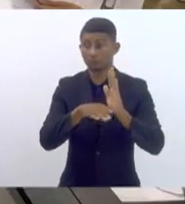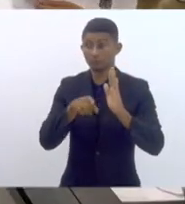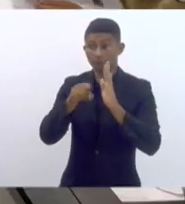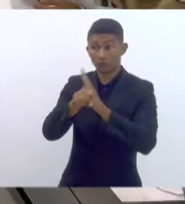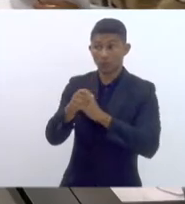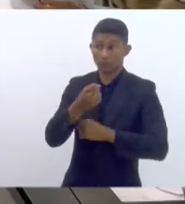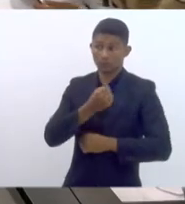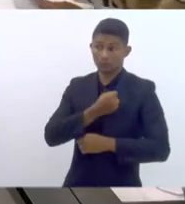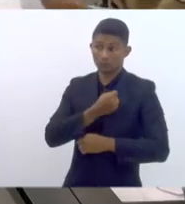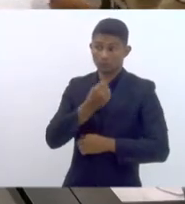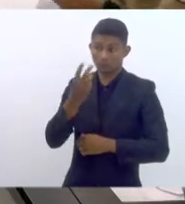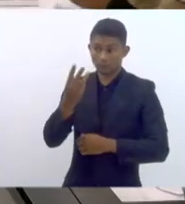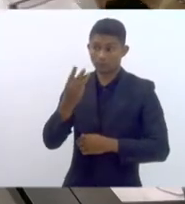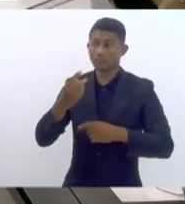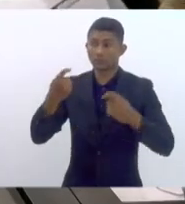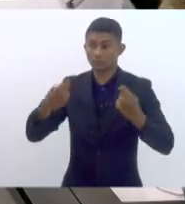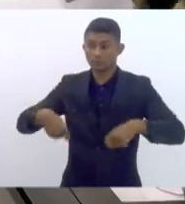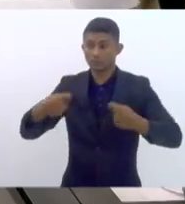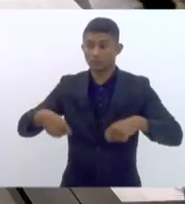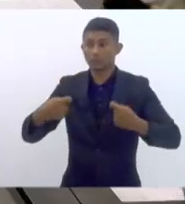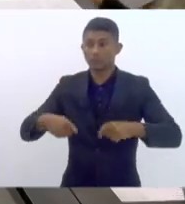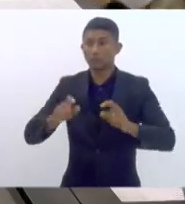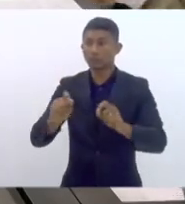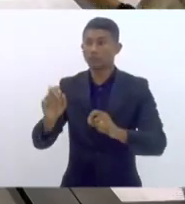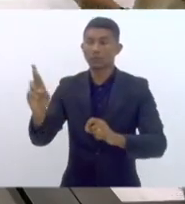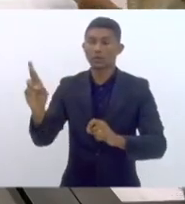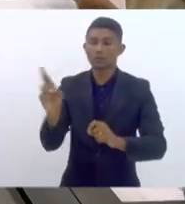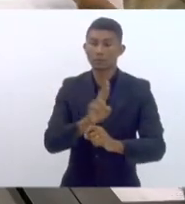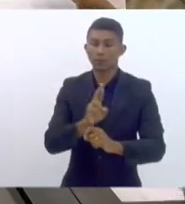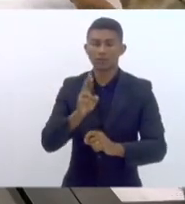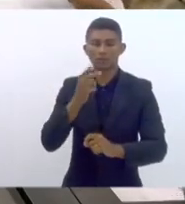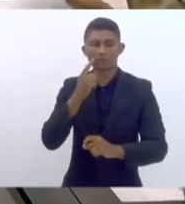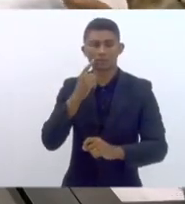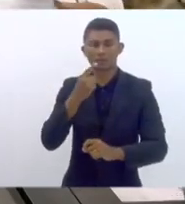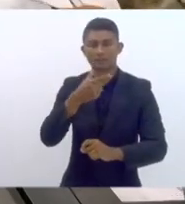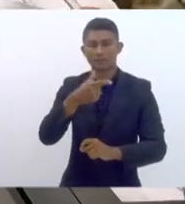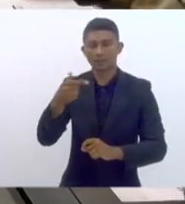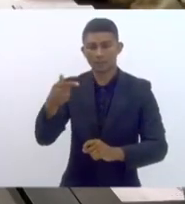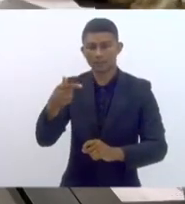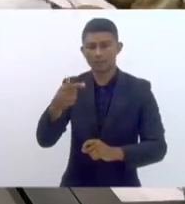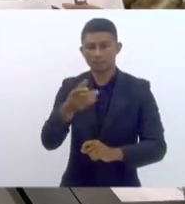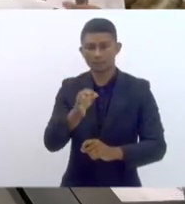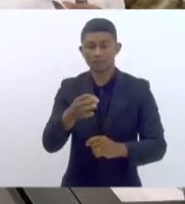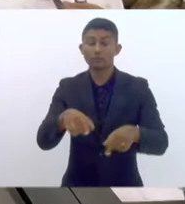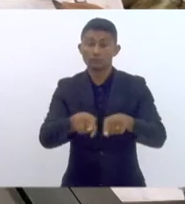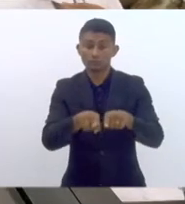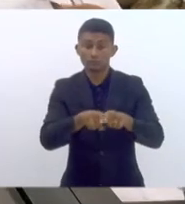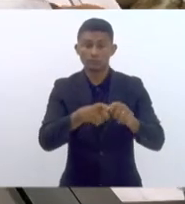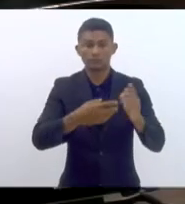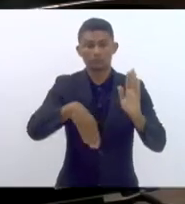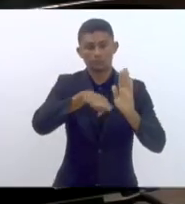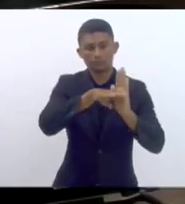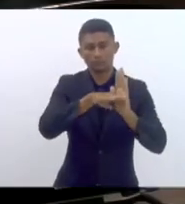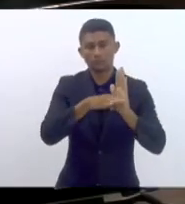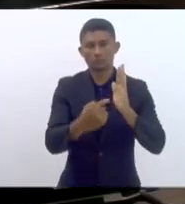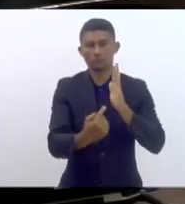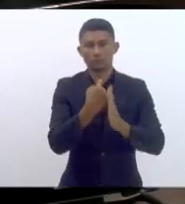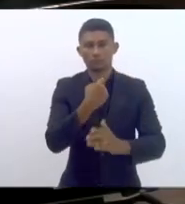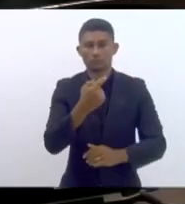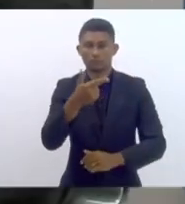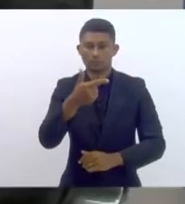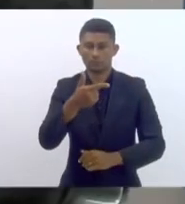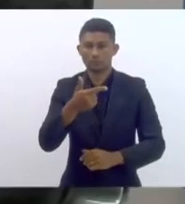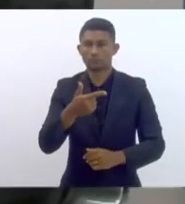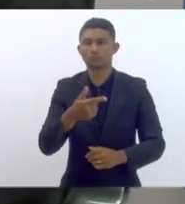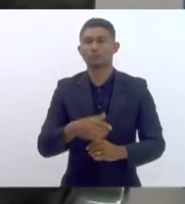para o. A resposta é de 27, não é isso? Isso. A primeira é do 2 também. É 2, 3 e o 7.